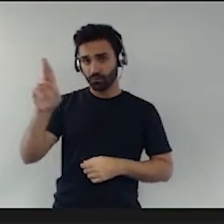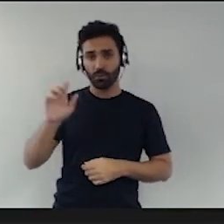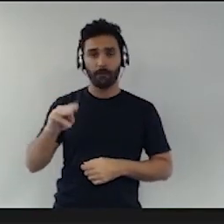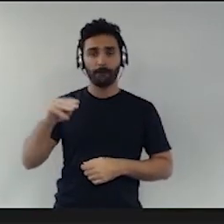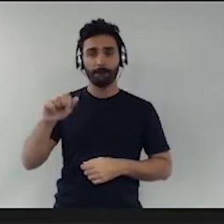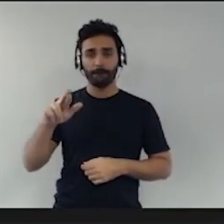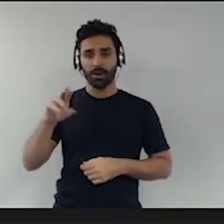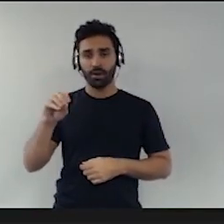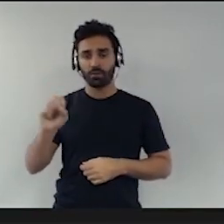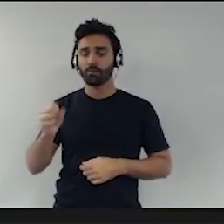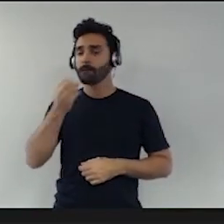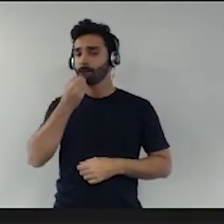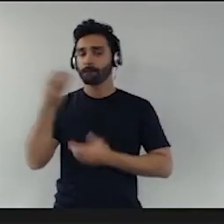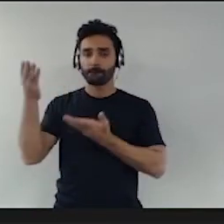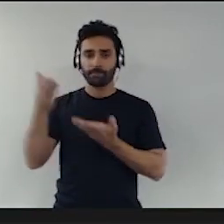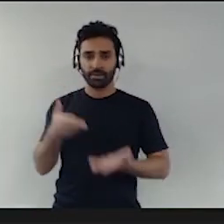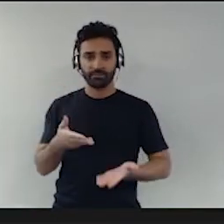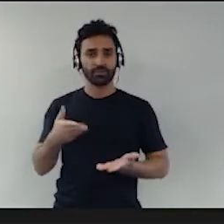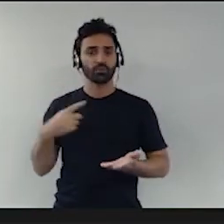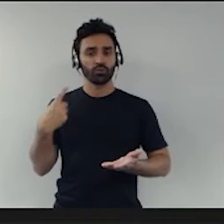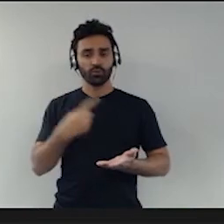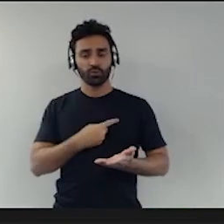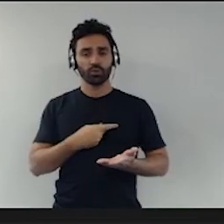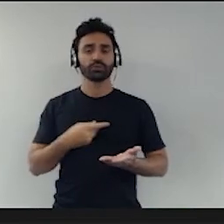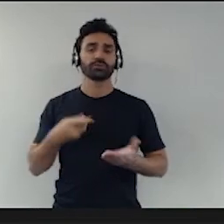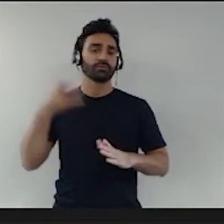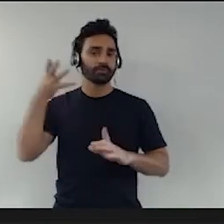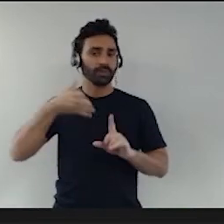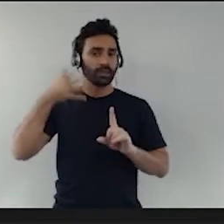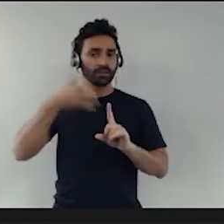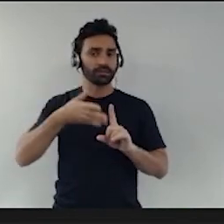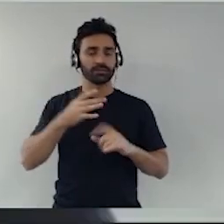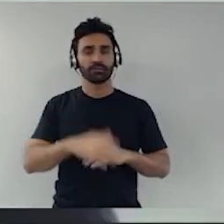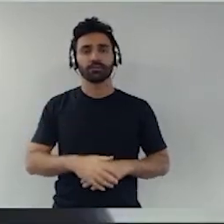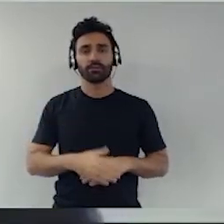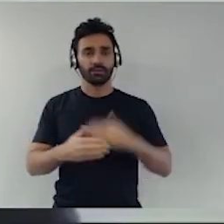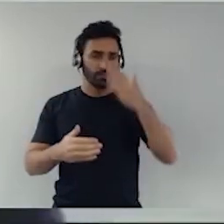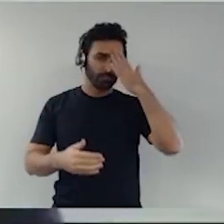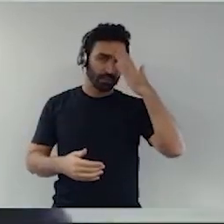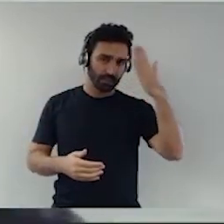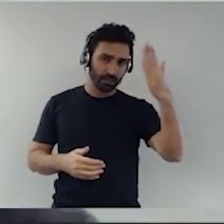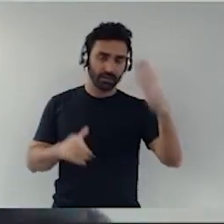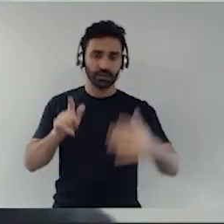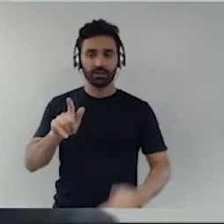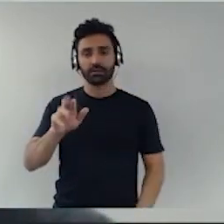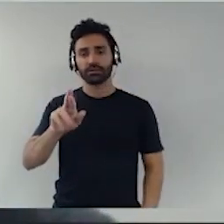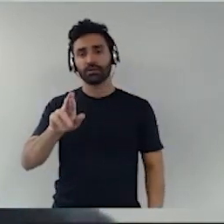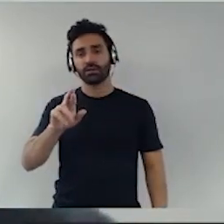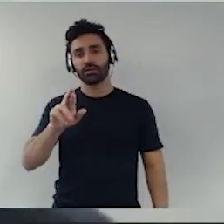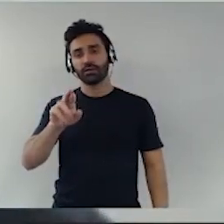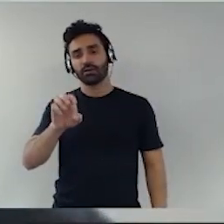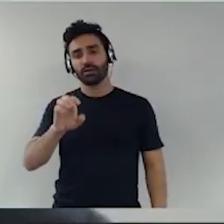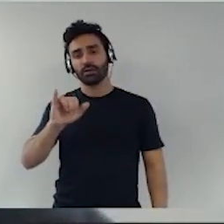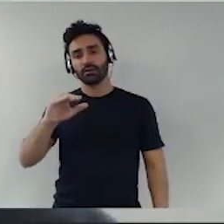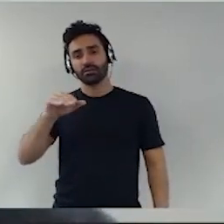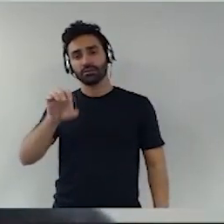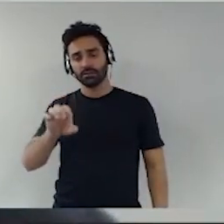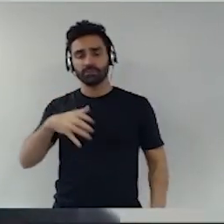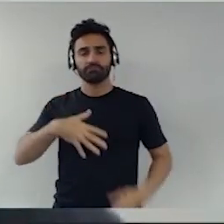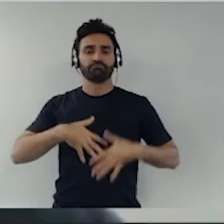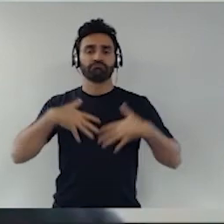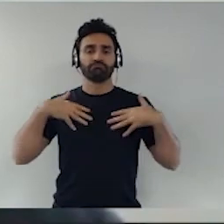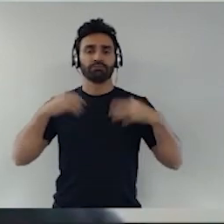Costa, seja muito bem-vindo ao nosso painel. Obrigado, doutora Grace. É uma honra estar nesse painel